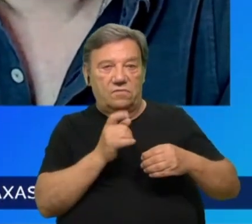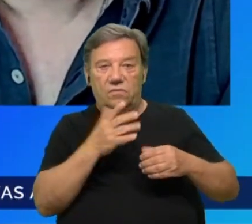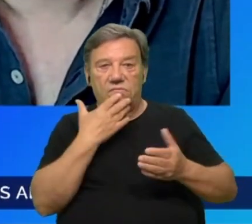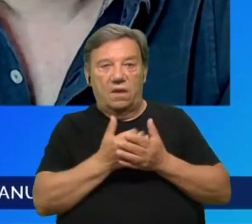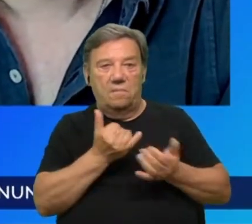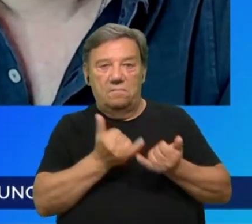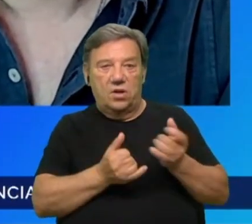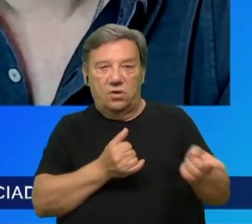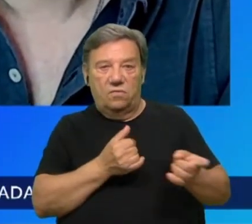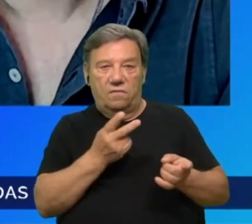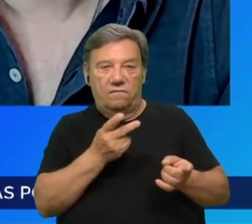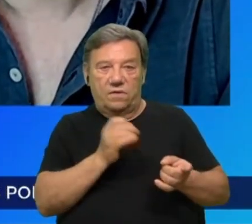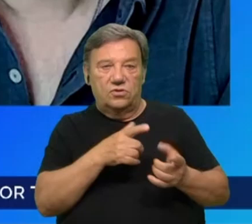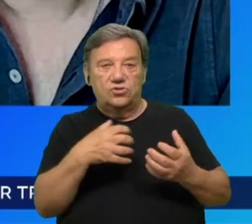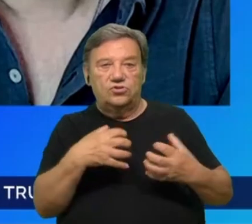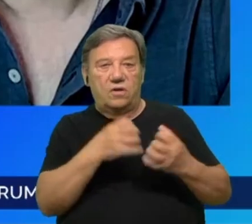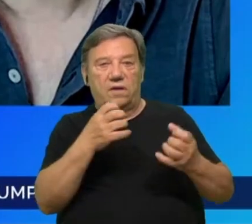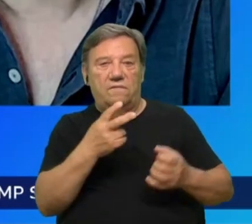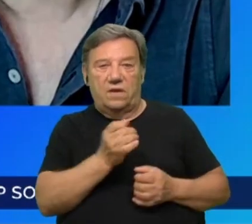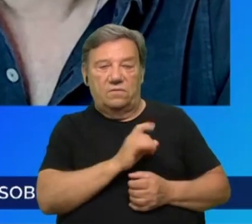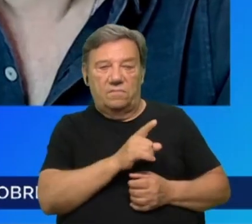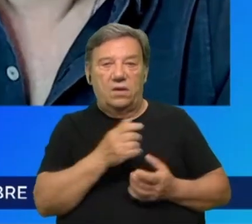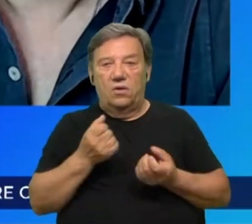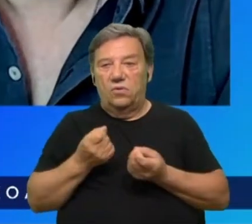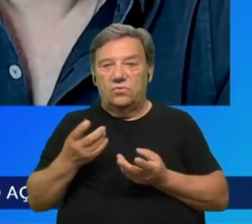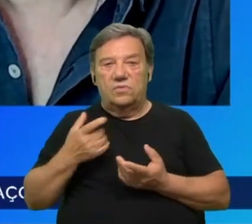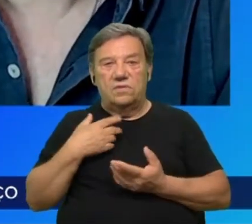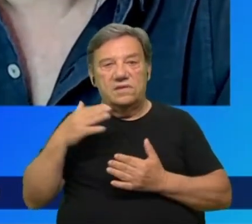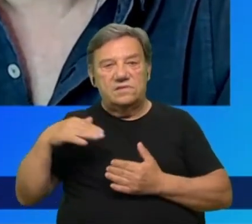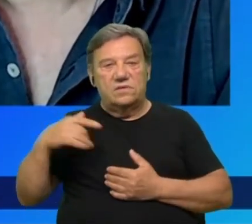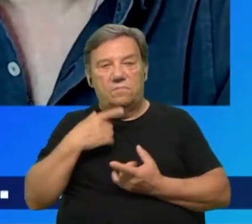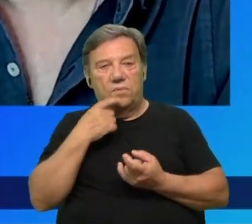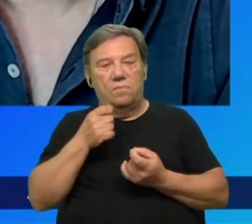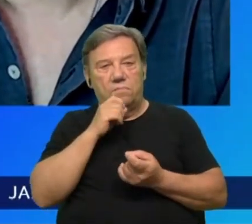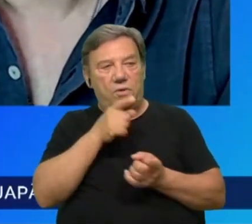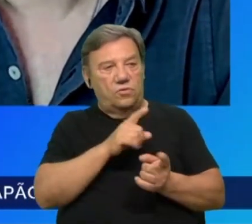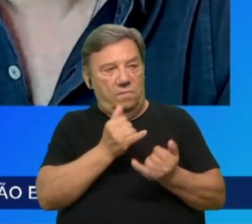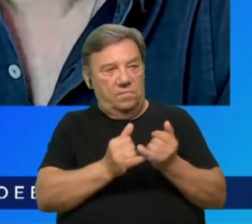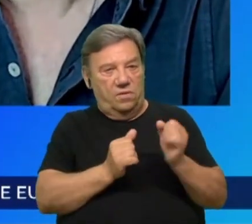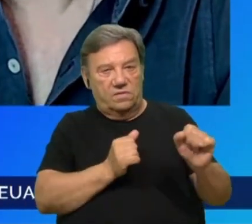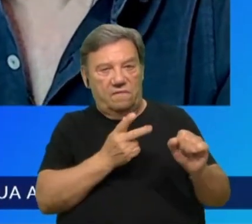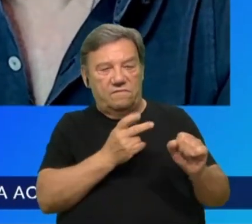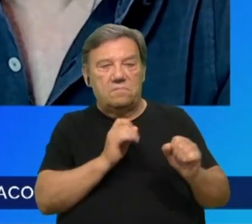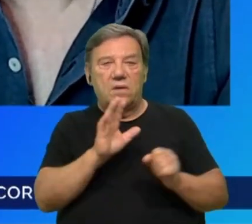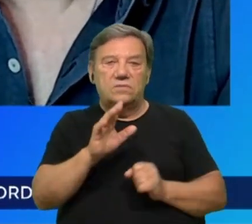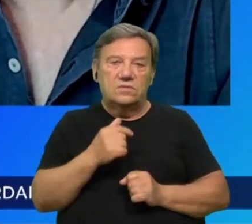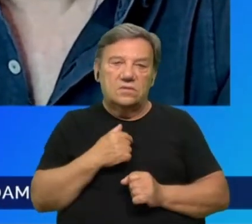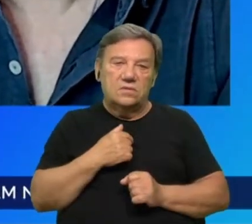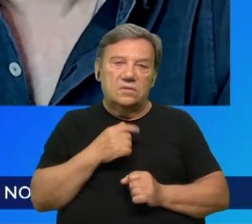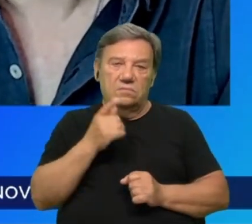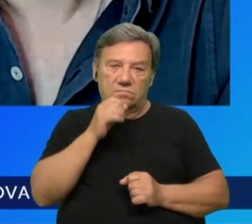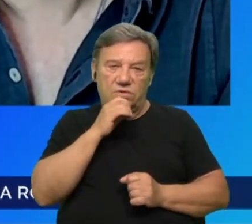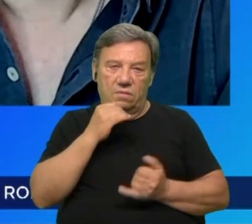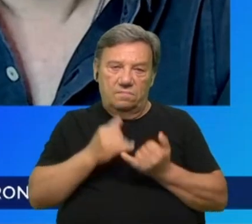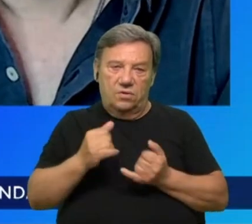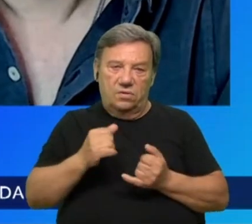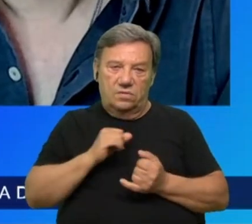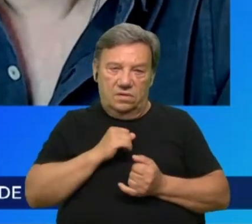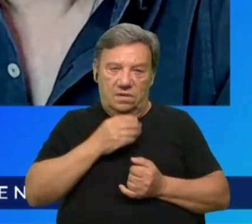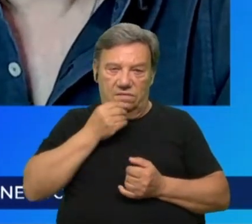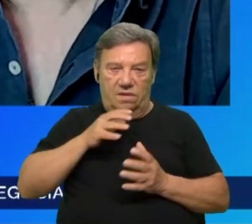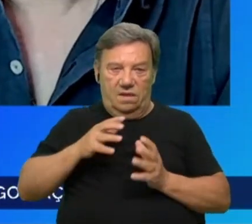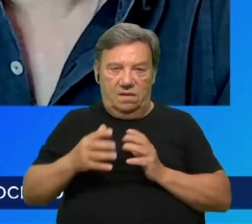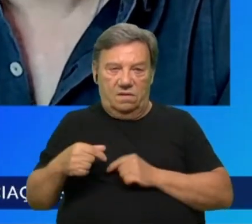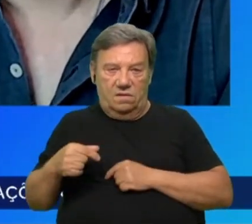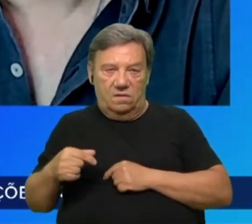Vênus. Nenhum deles vai chocar com Vênus. Mas um conjunto de cientistas perguntou: ok, pode não ser perigoso para Vênus, mas será que são perigosos para a